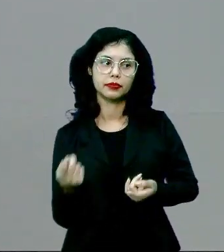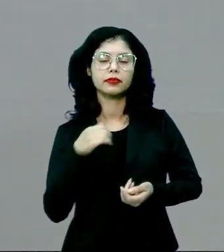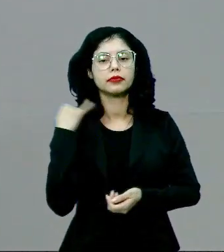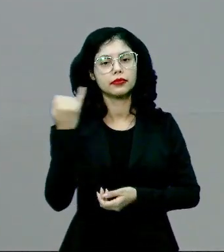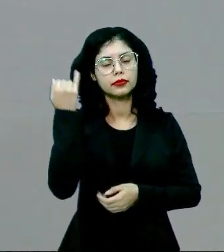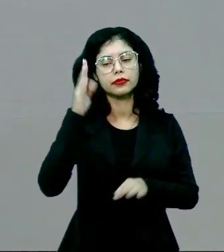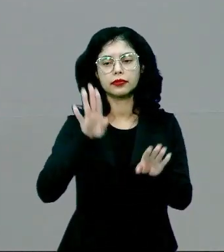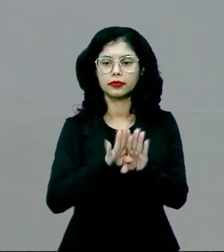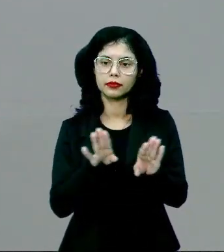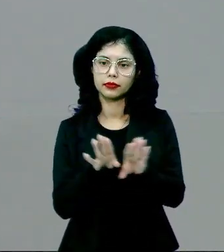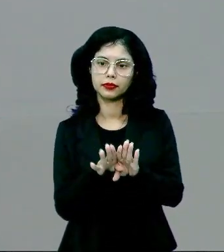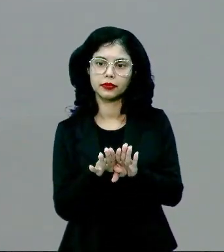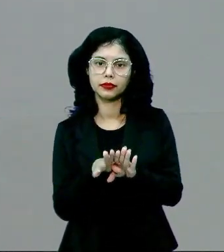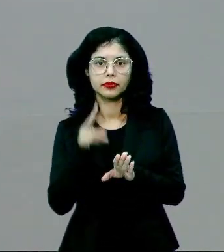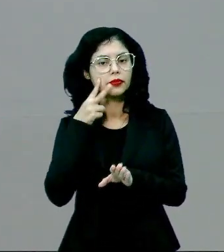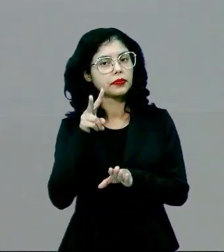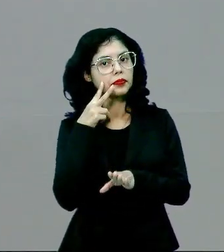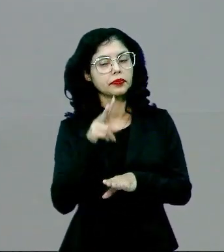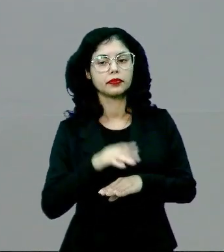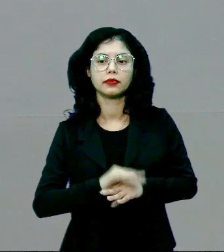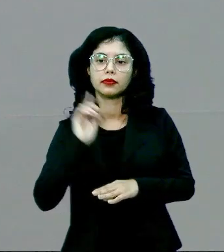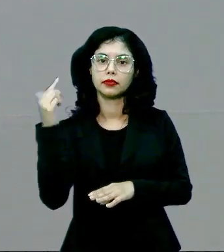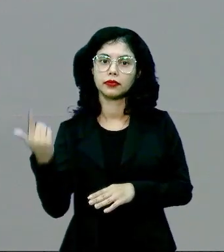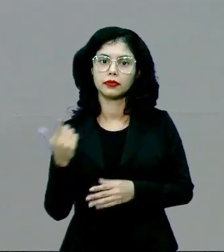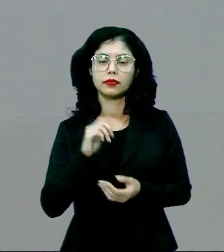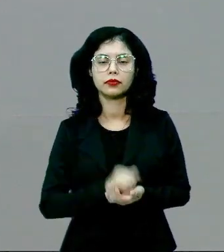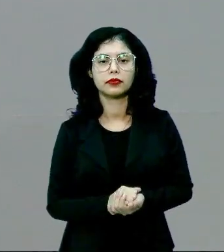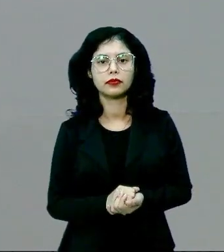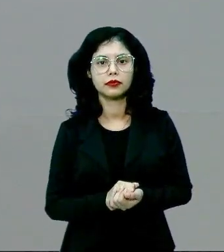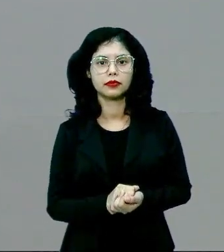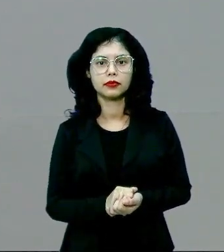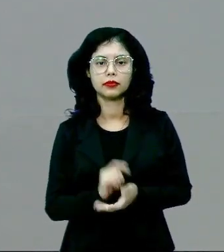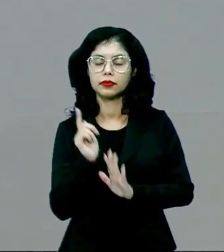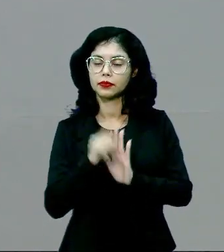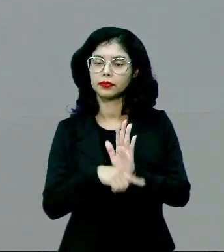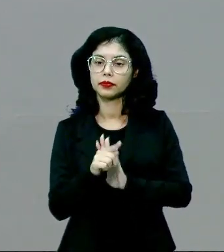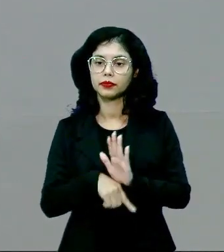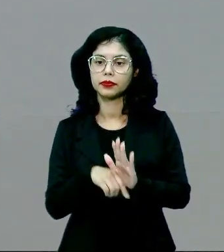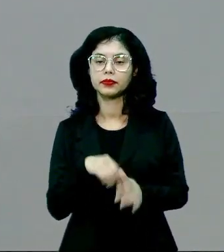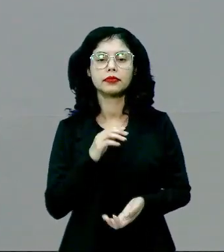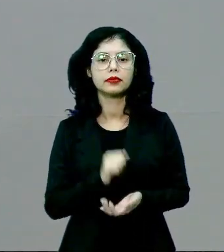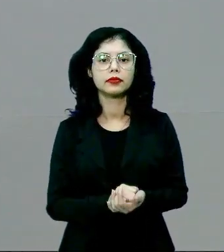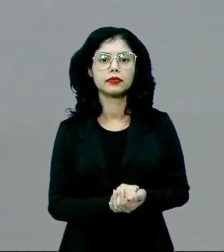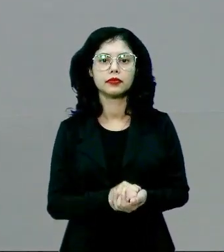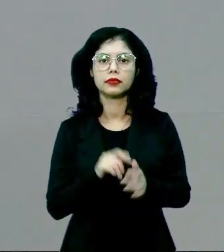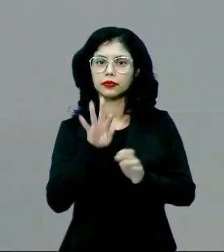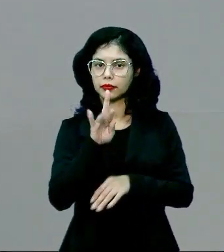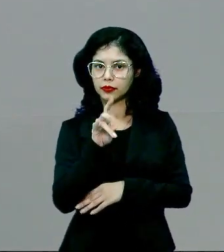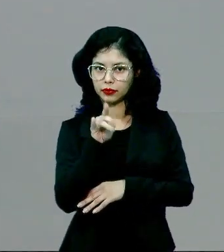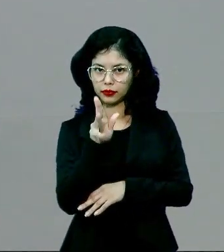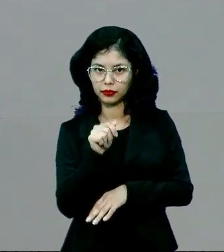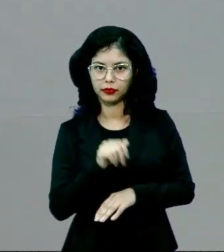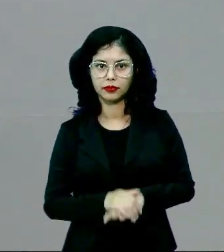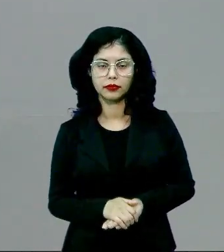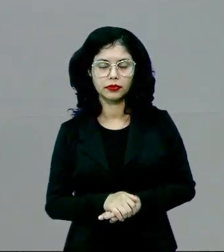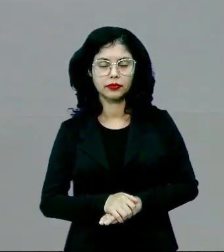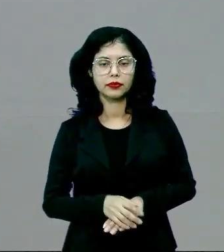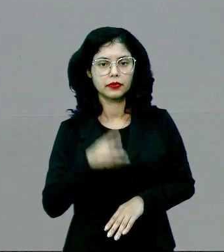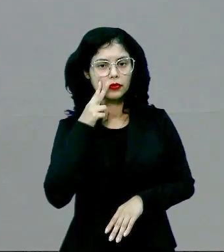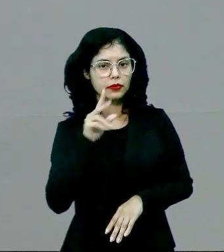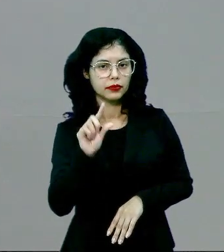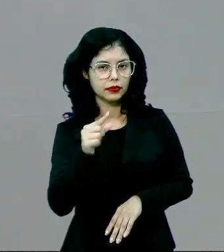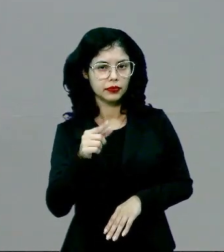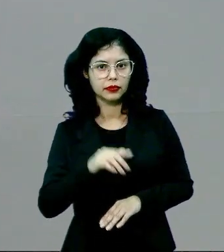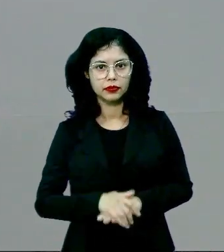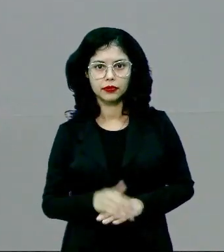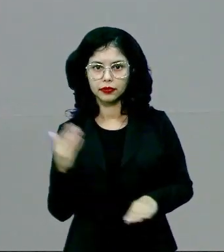é importante também que vejamos outros meios né outros gêneros de circulação de certas biografia Então a gente vai ver